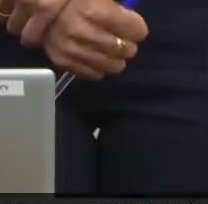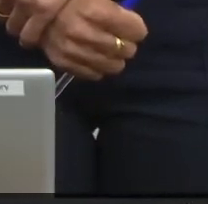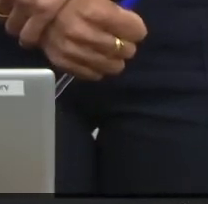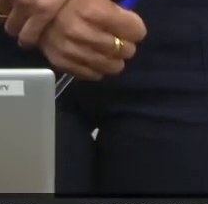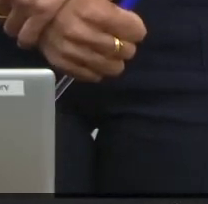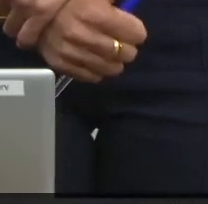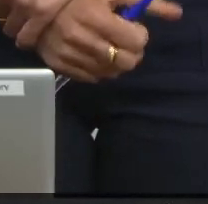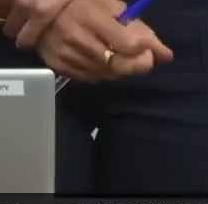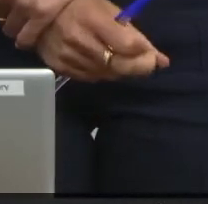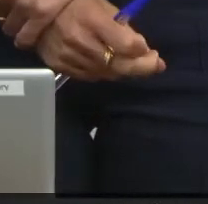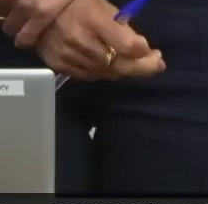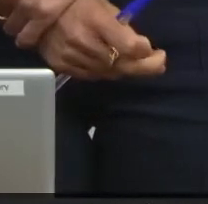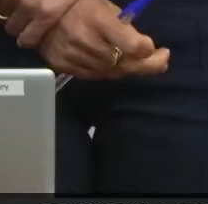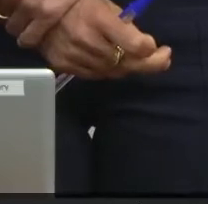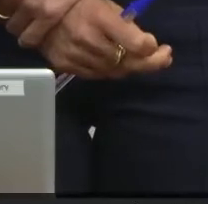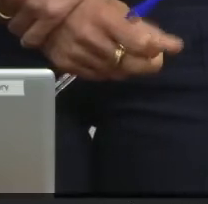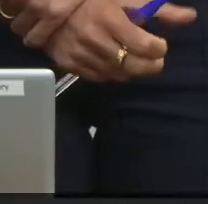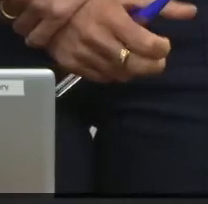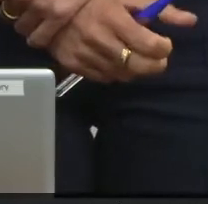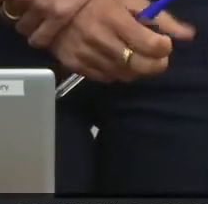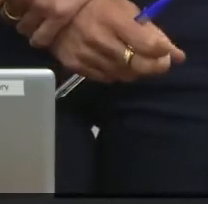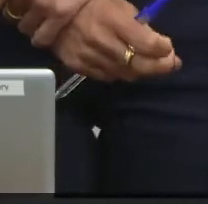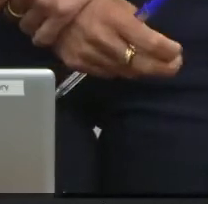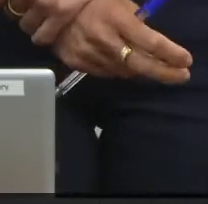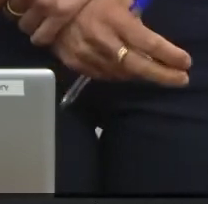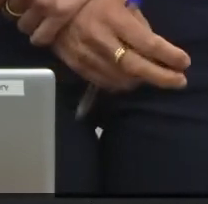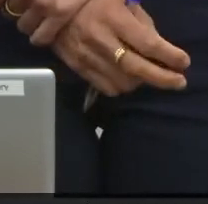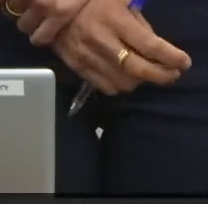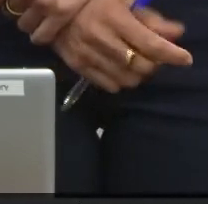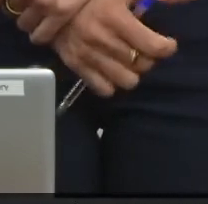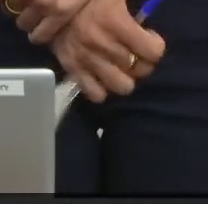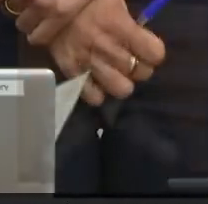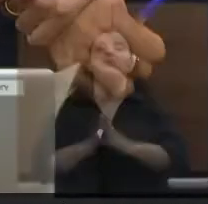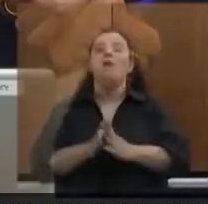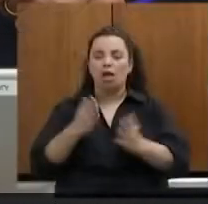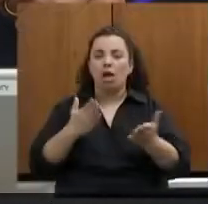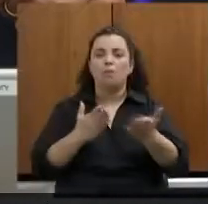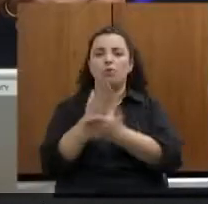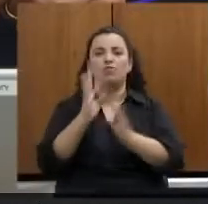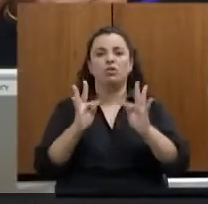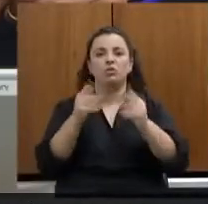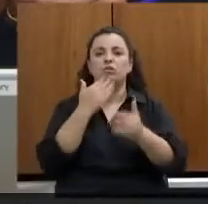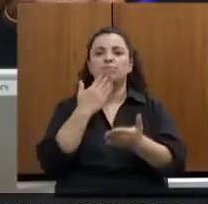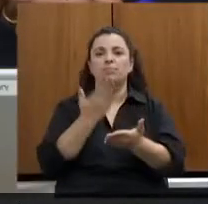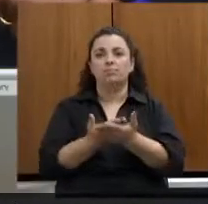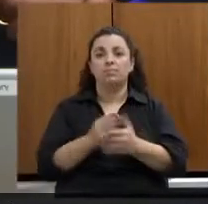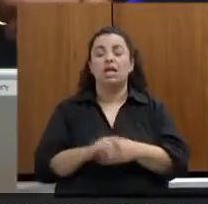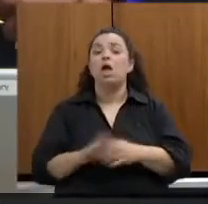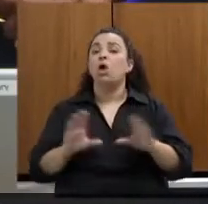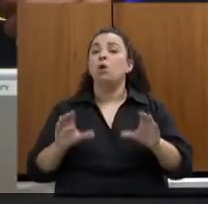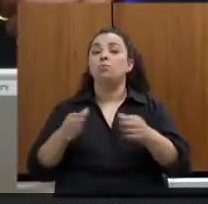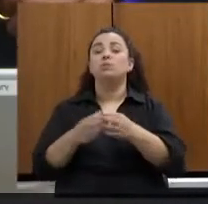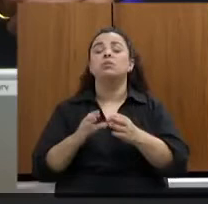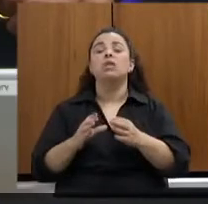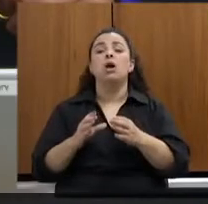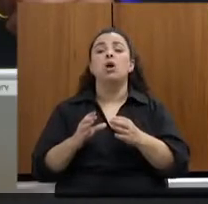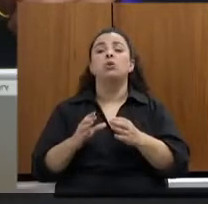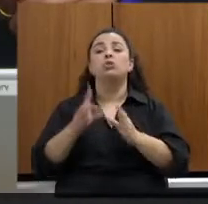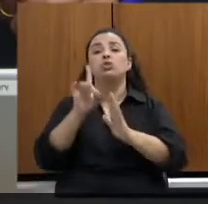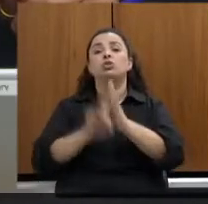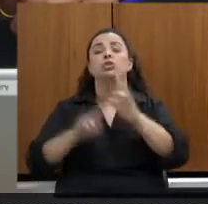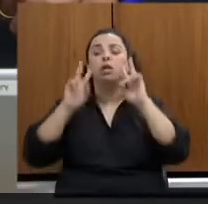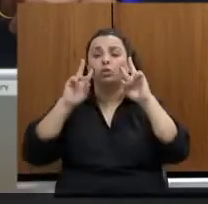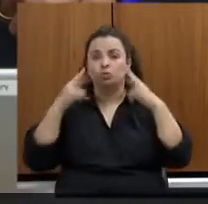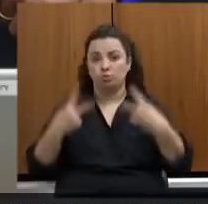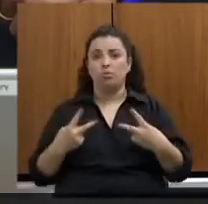os requerimentos. Os deputados e deputadas que aprovam permaneçam como estão. Aprovados os requerimentos. Pela Comissão de Direitos